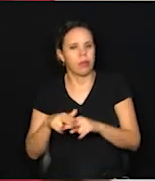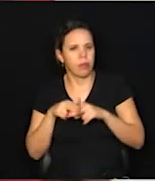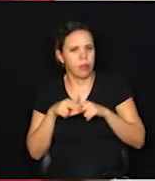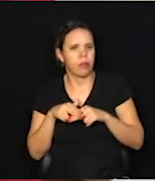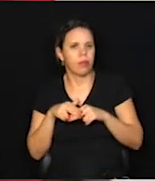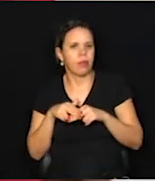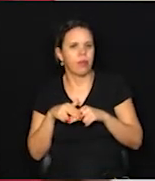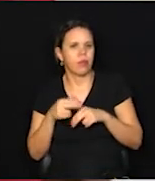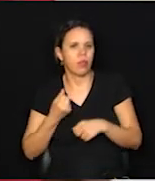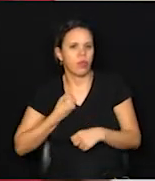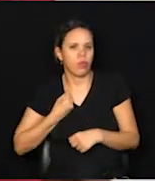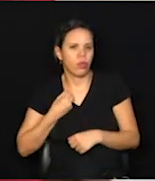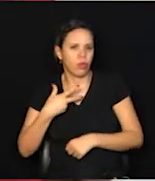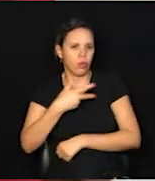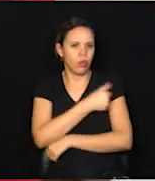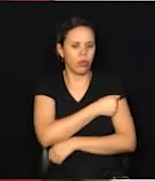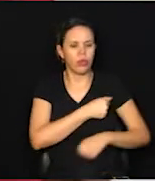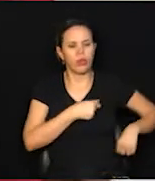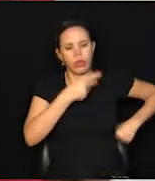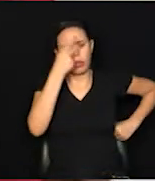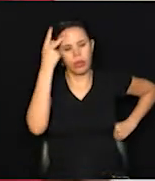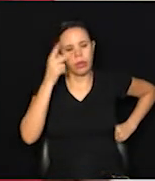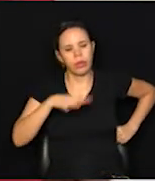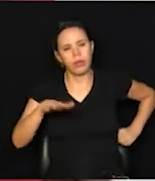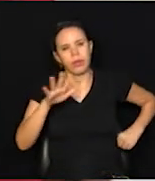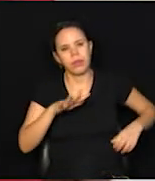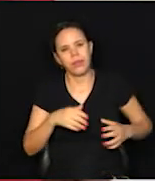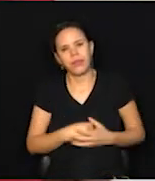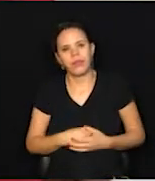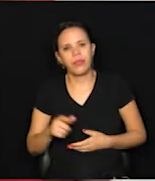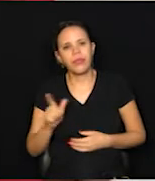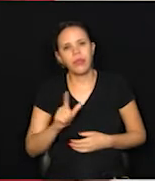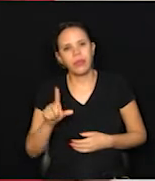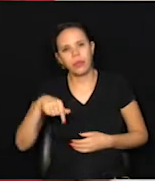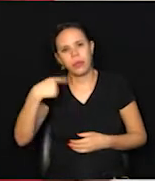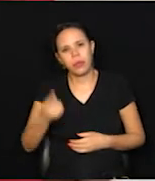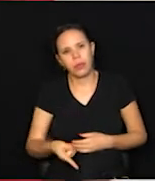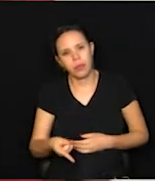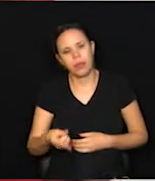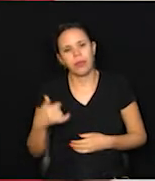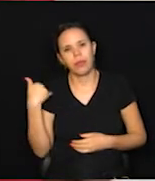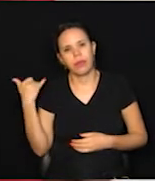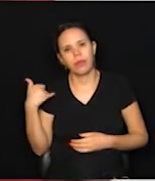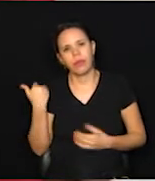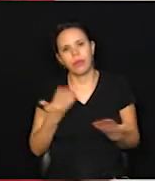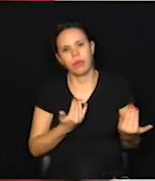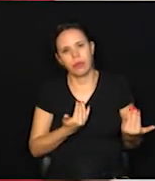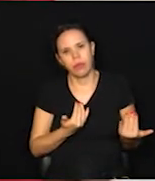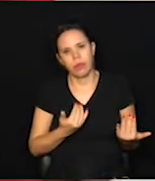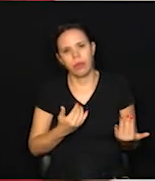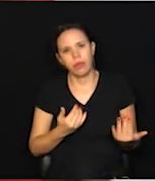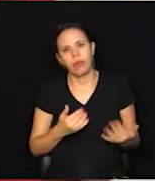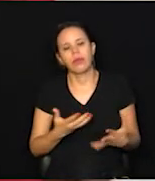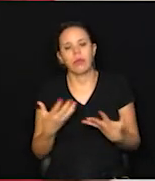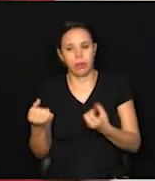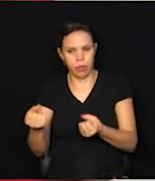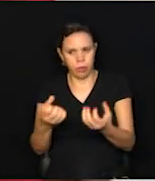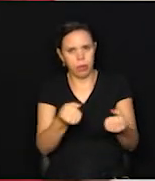ter número de vacinas para essa população. Mas, obviamente, depois, faixas etárias mais jovens vão ser